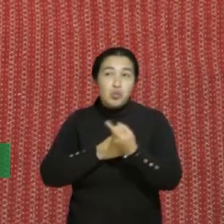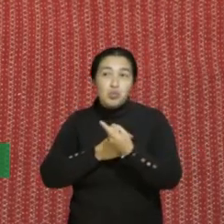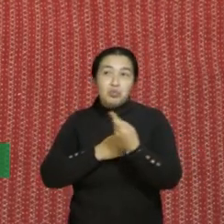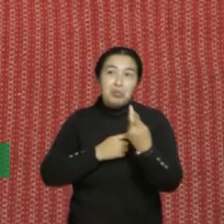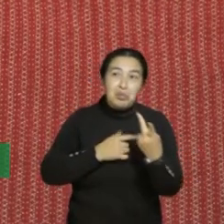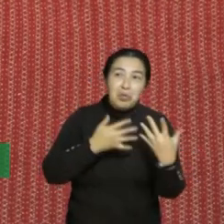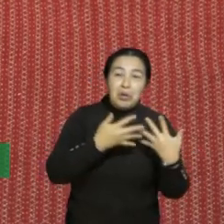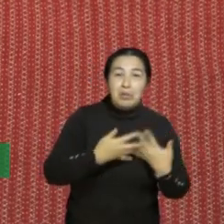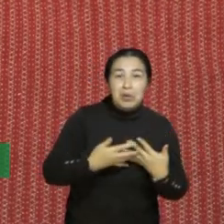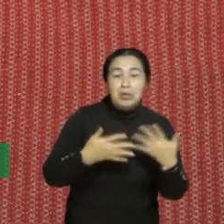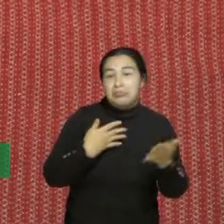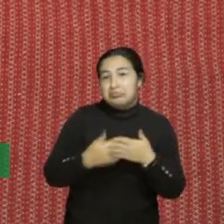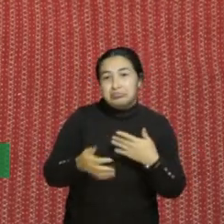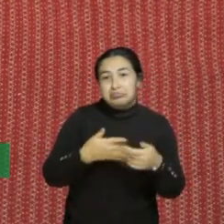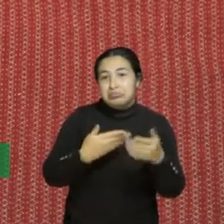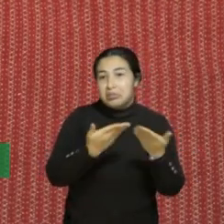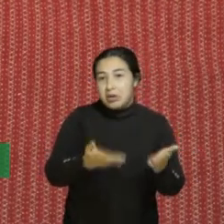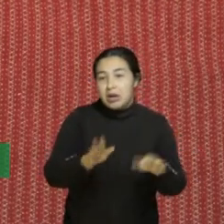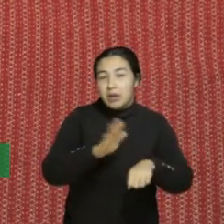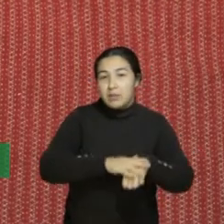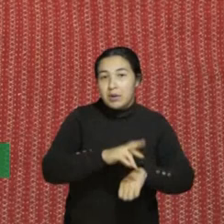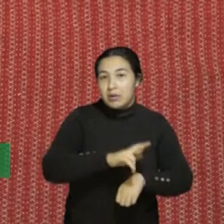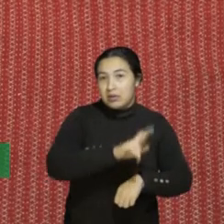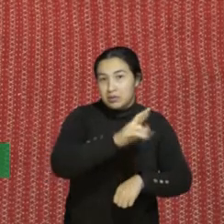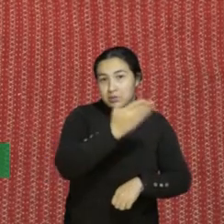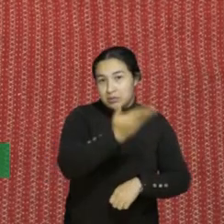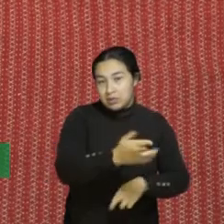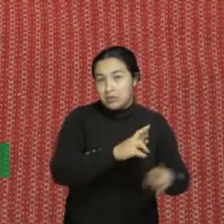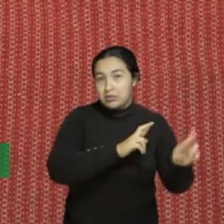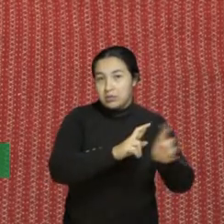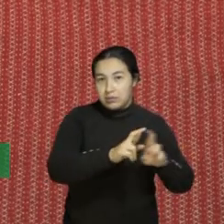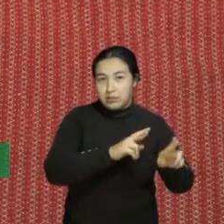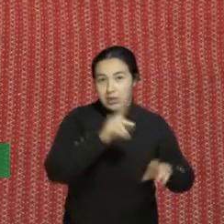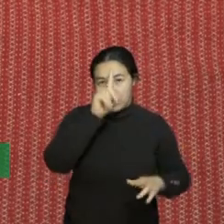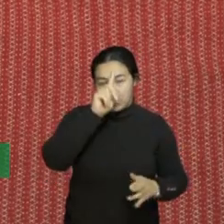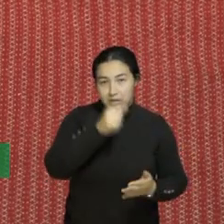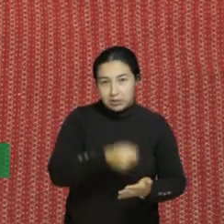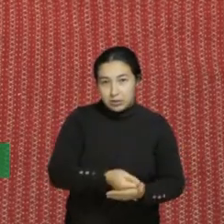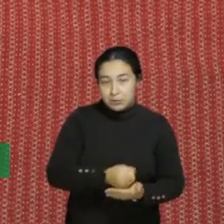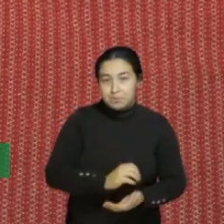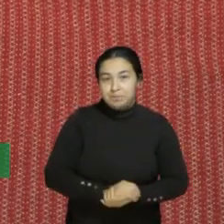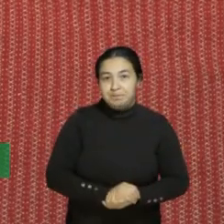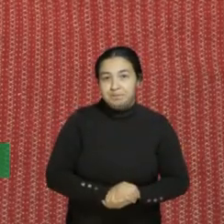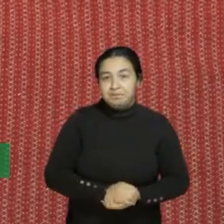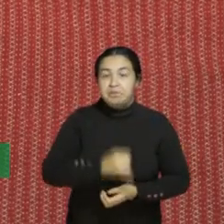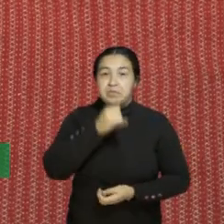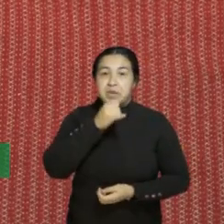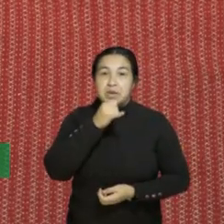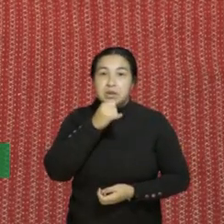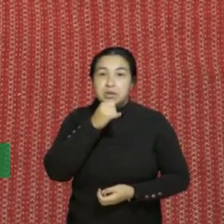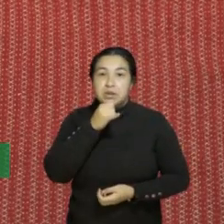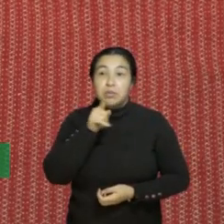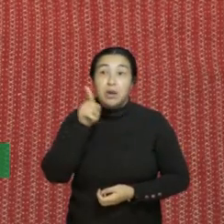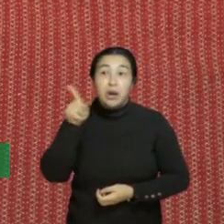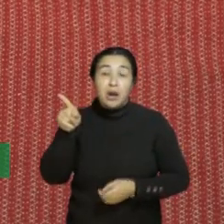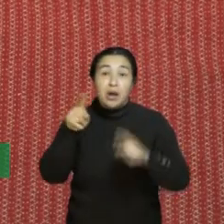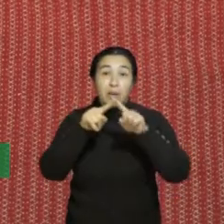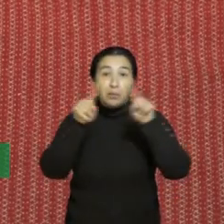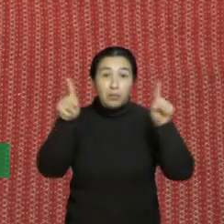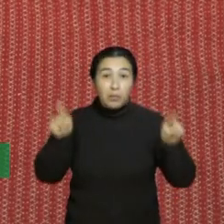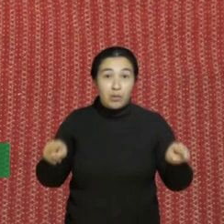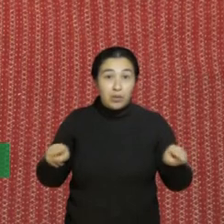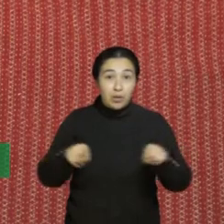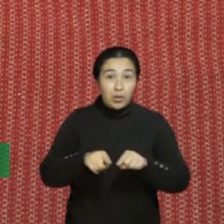vai determinar isso é a Polícia Rodoviária Estadual. Por exemplo, lá no painel nós podemos colocar